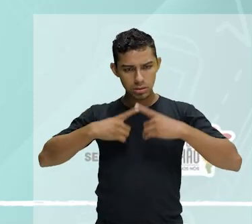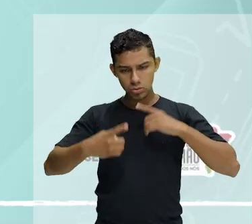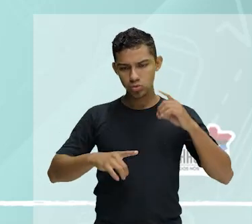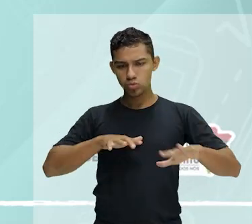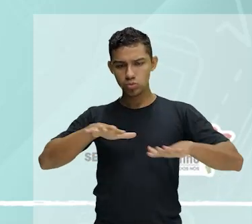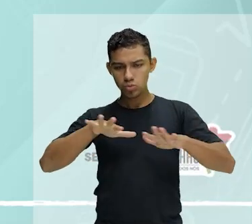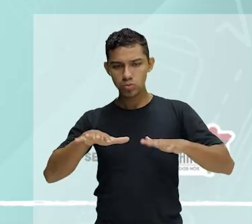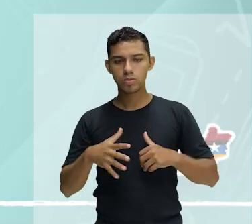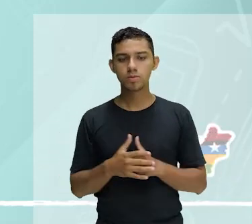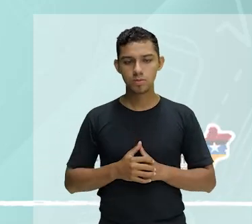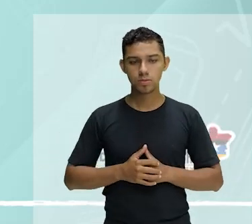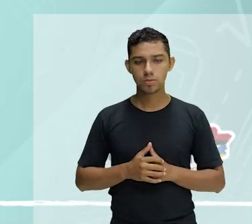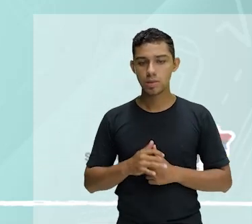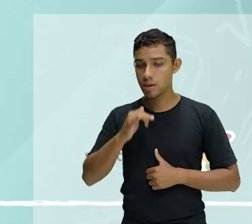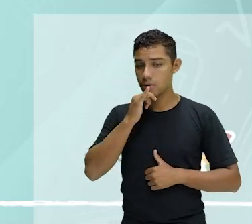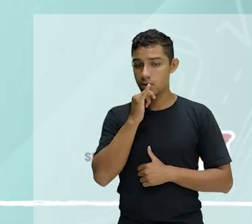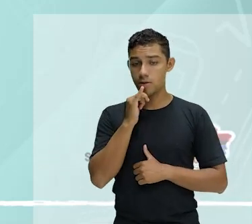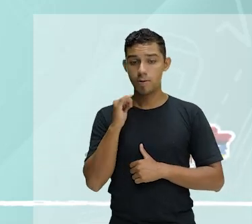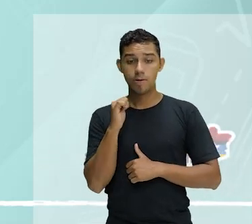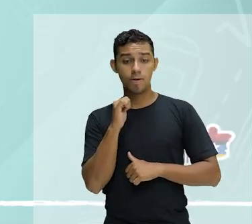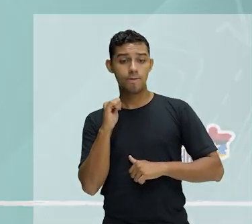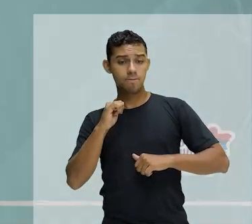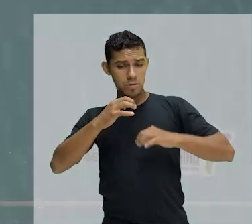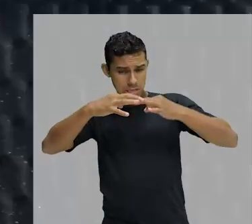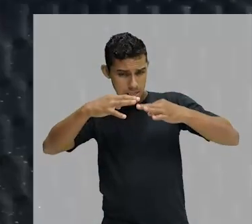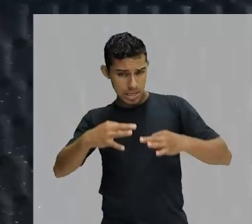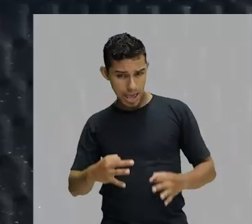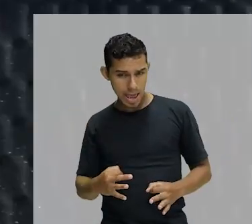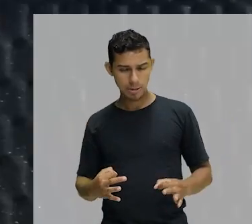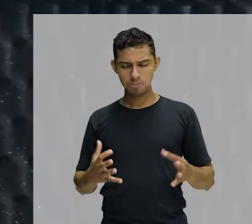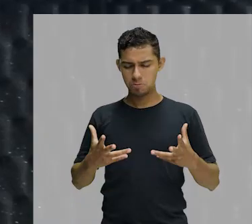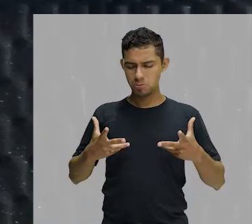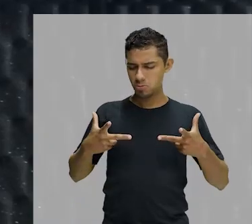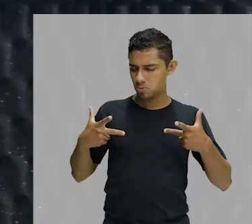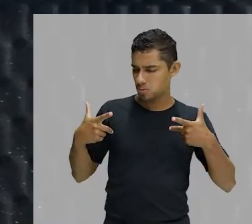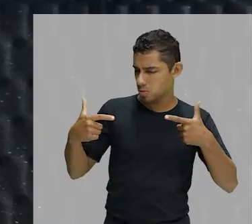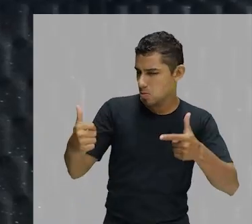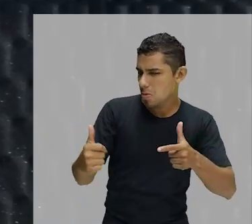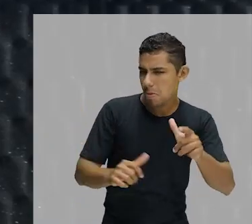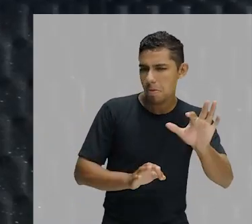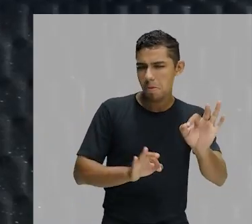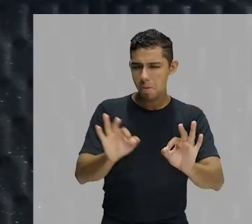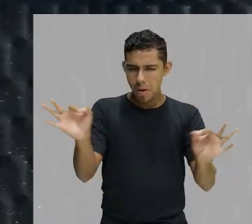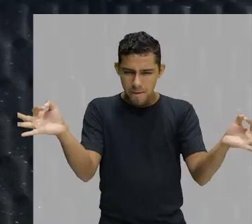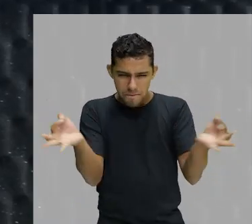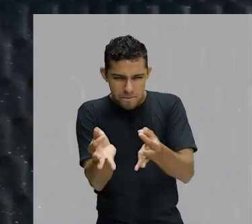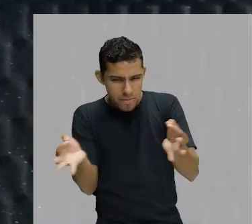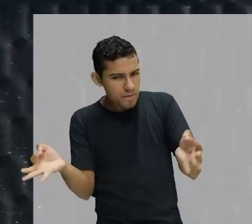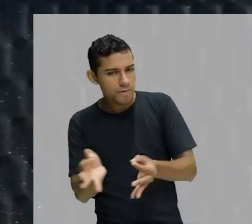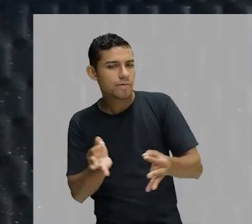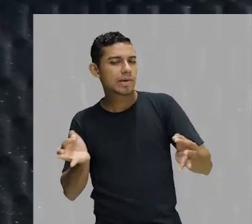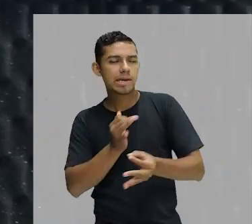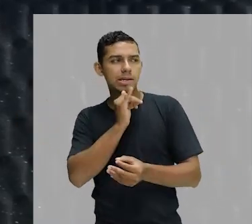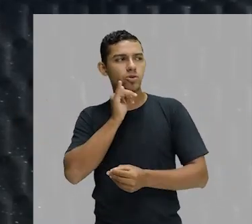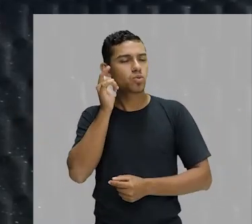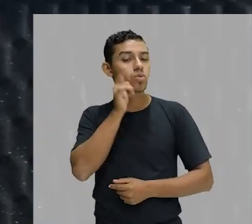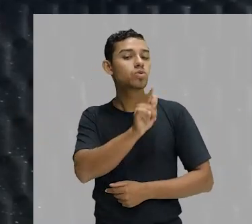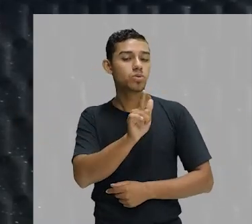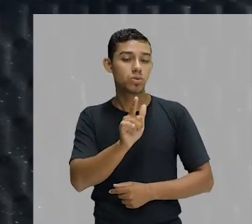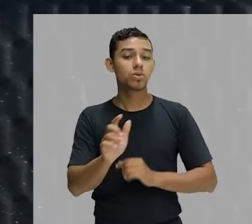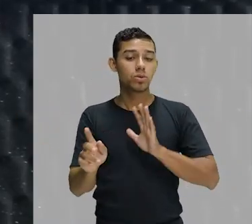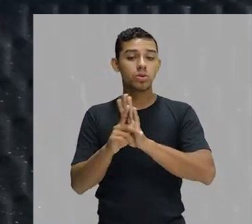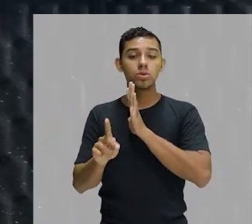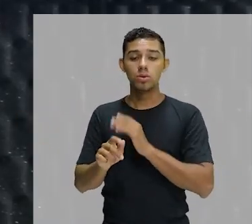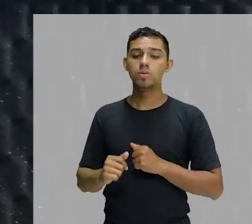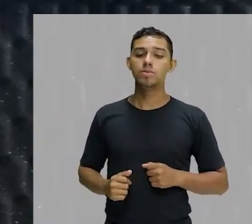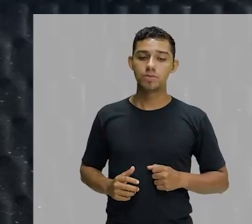Faculdade de imprimir uma certa cadência à realização de um movimento ou de apanhar essa cadência se ela é dada.